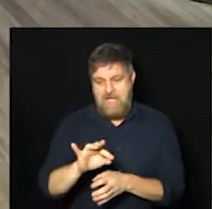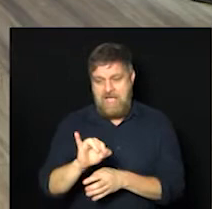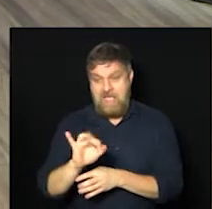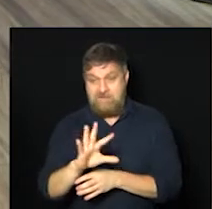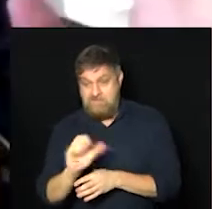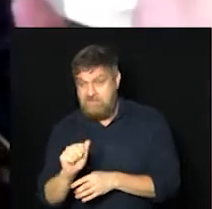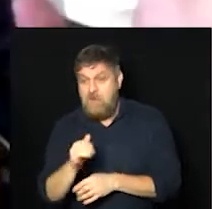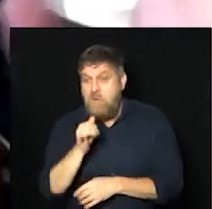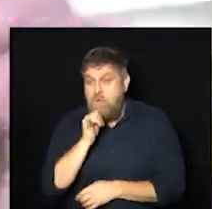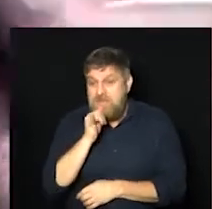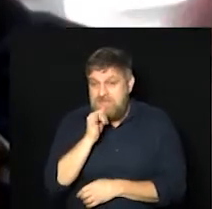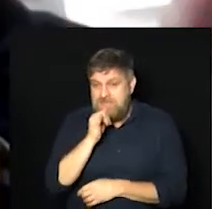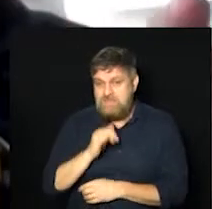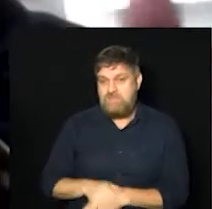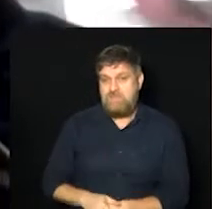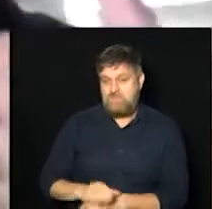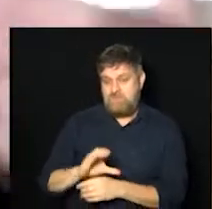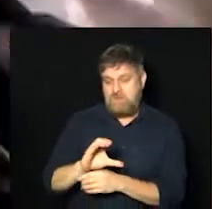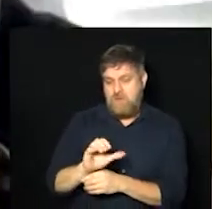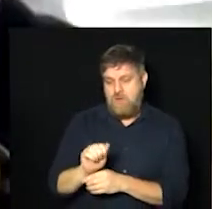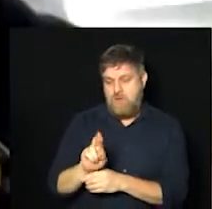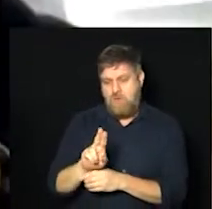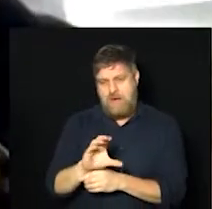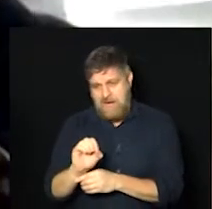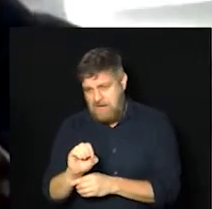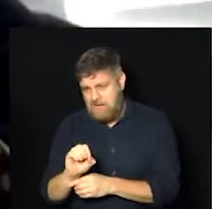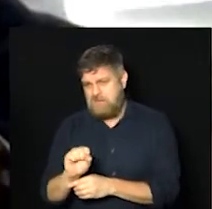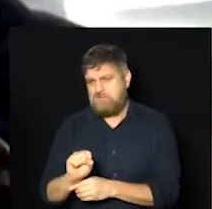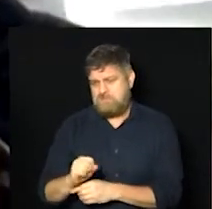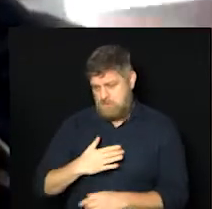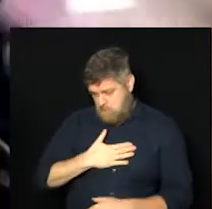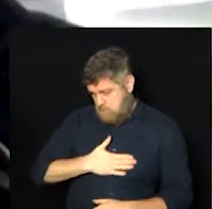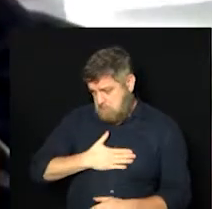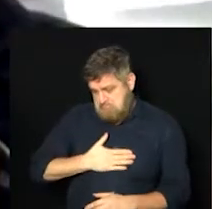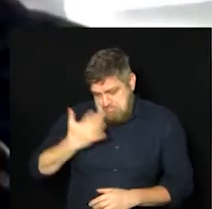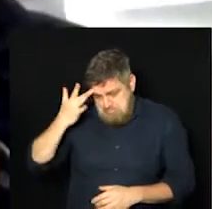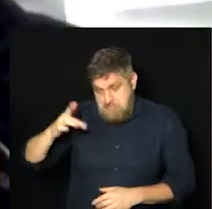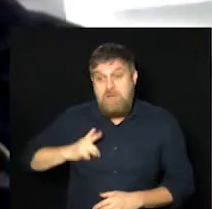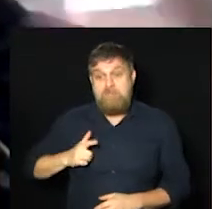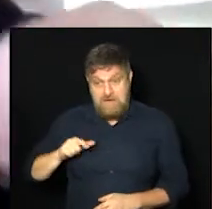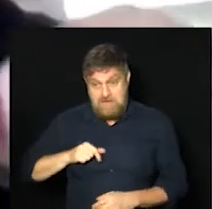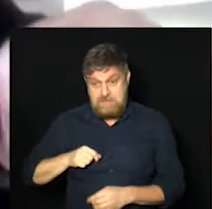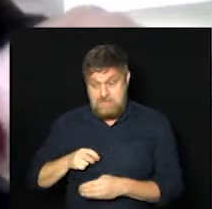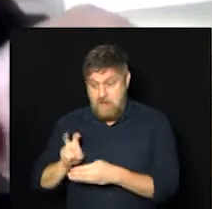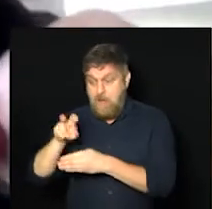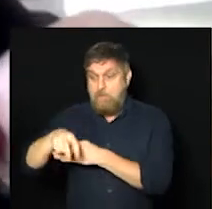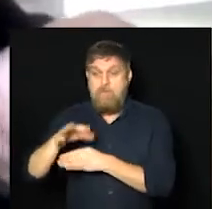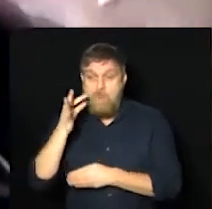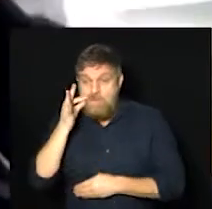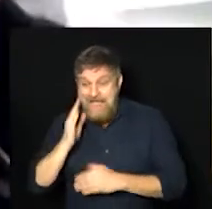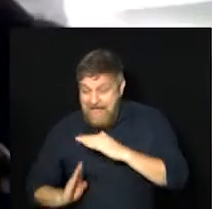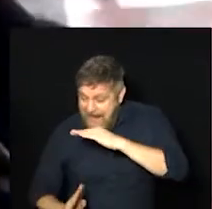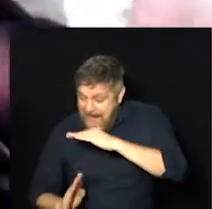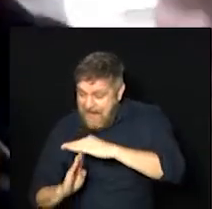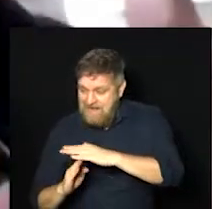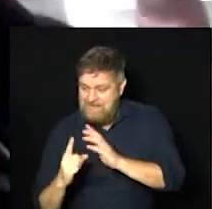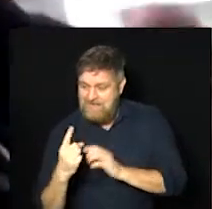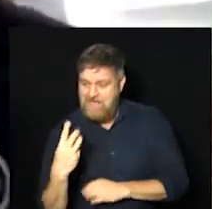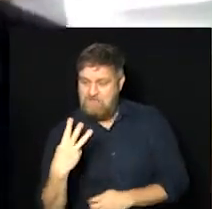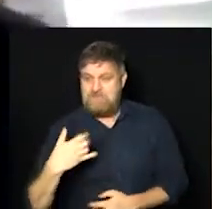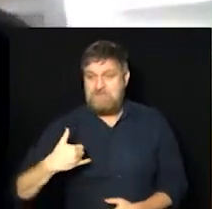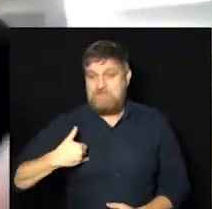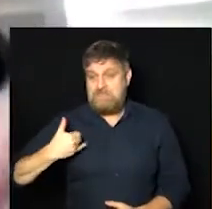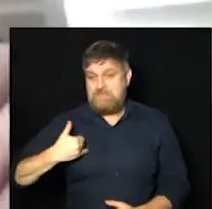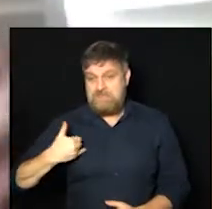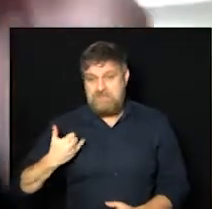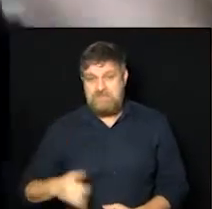dar um exemplo. Se o Carlos gosta ou não, não sei. Não, agora é menino bom tudo. Mas que ele jogou no Pulo dos 9 aos 13 anos. Então, assim, a